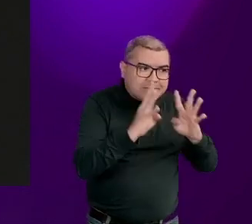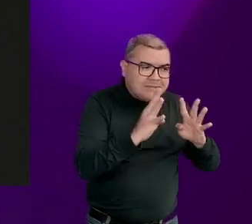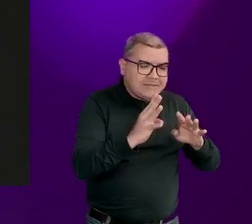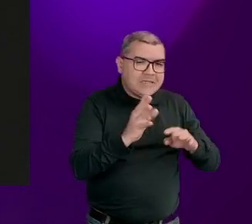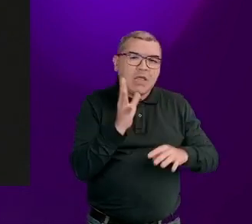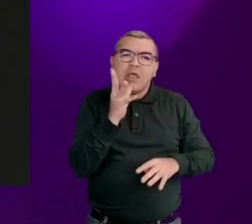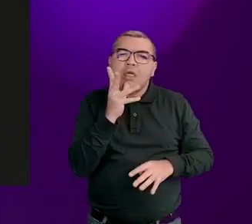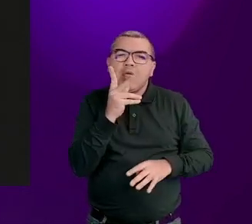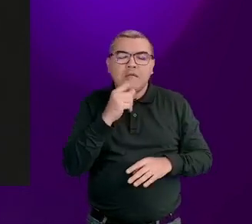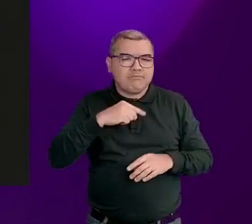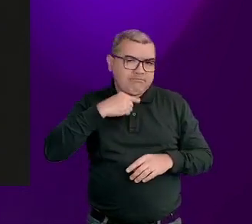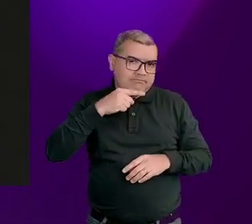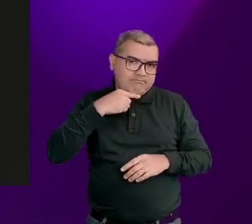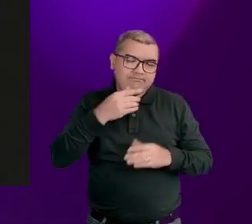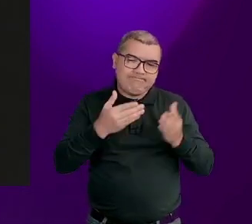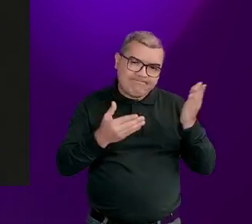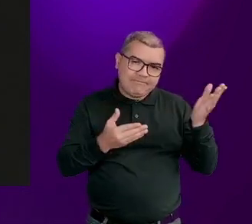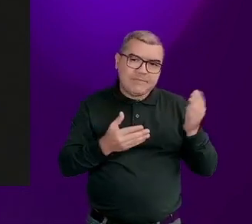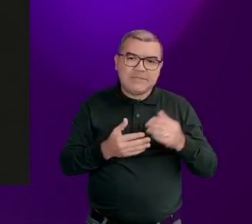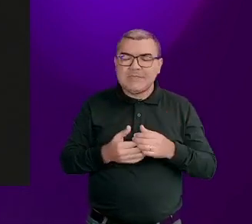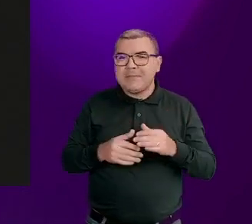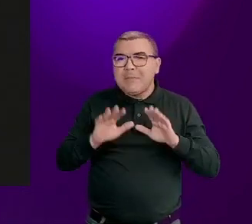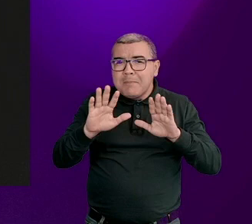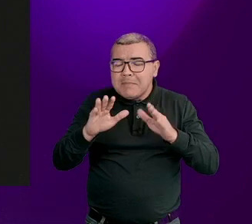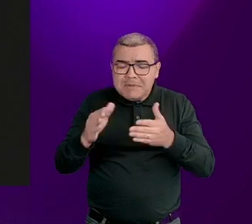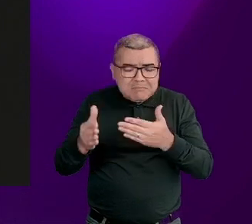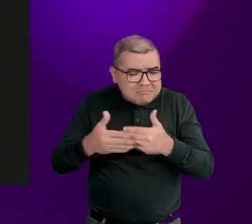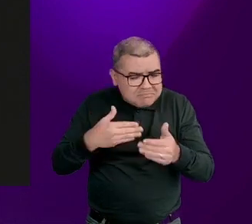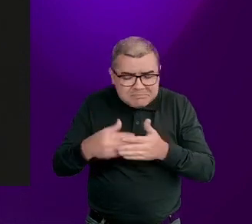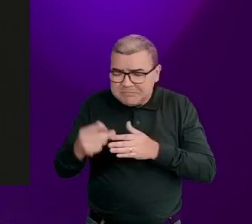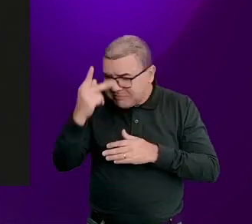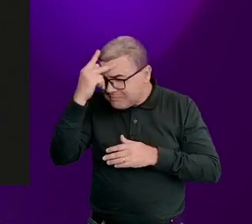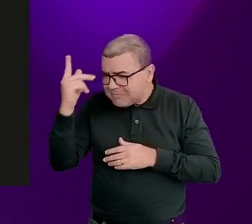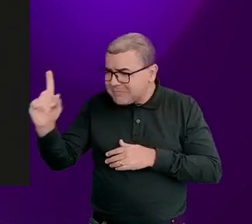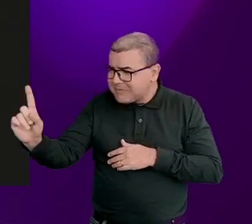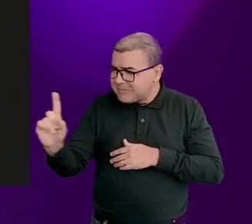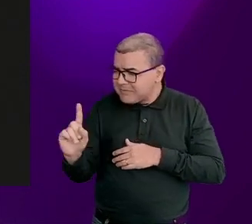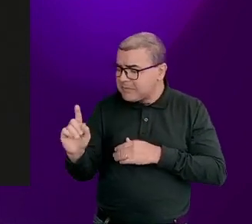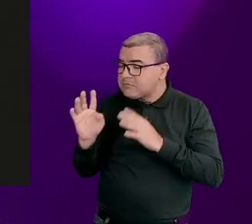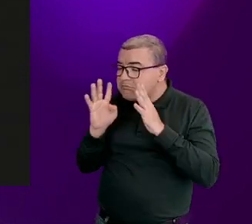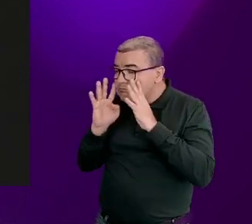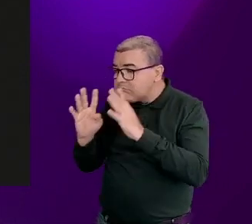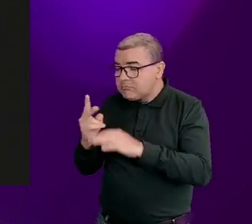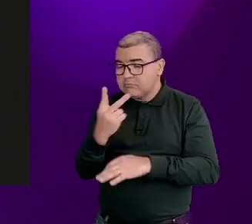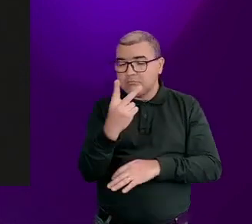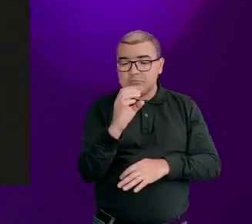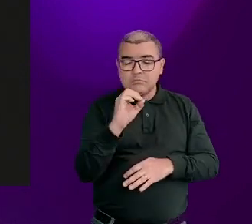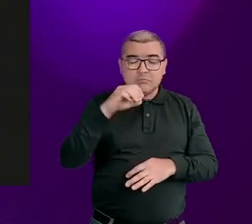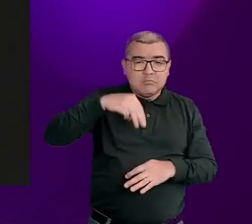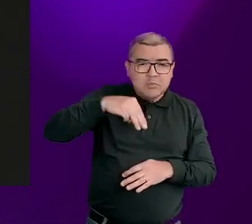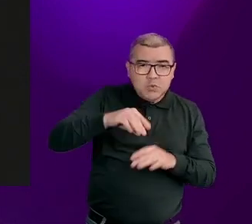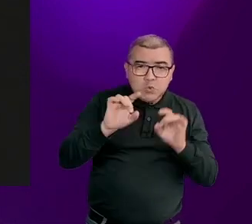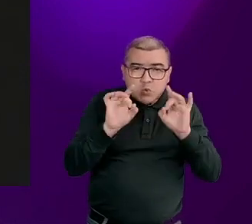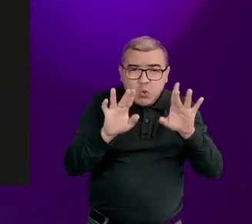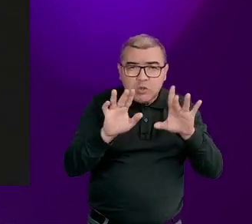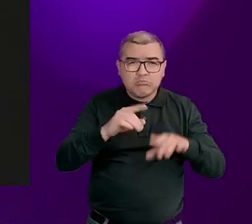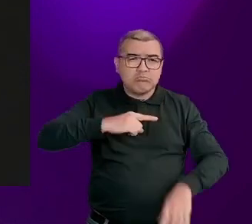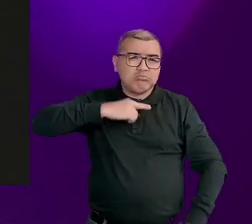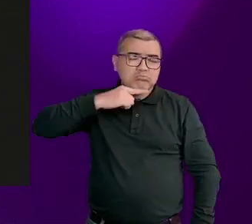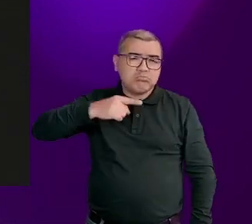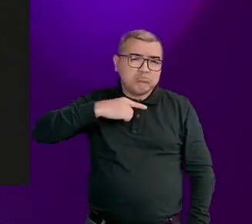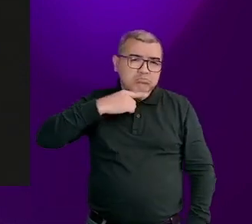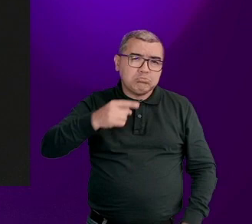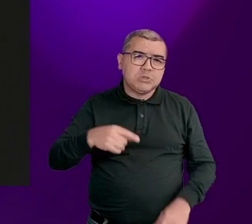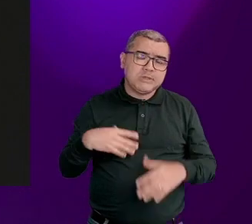alguém, seja pobre, seja rico, em 20 minutos, não existe isso. Então, eu não tenho a resposta, PC, eu